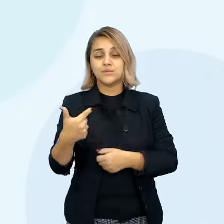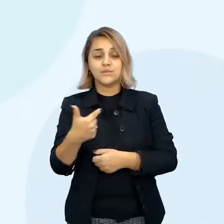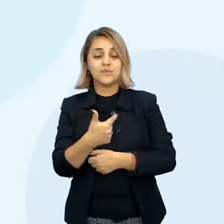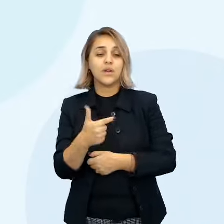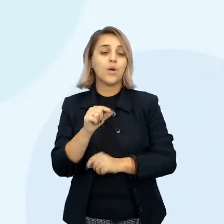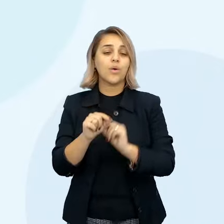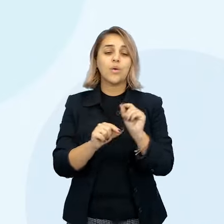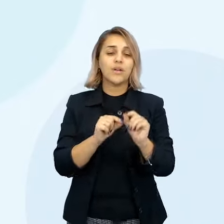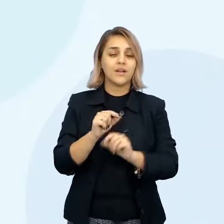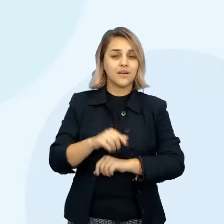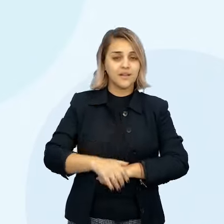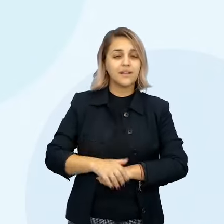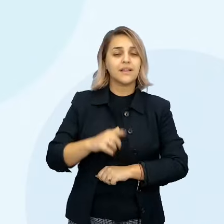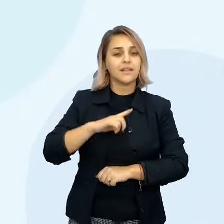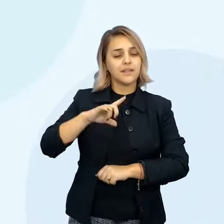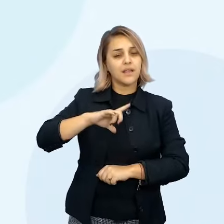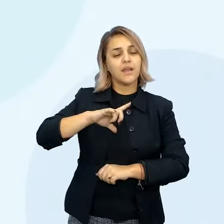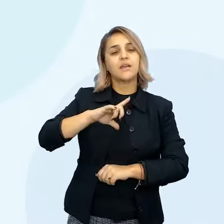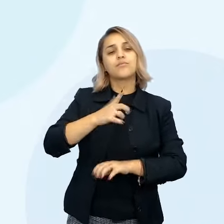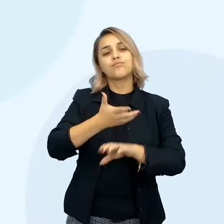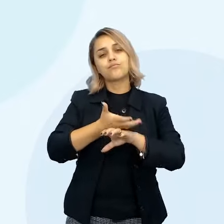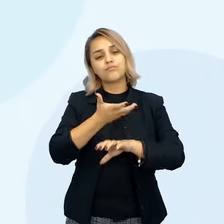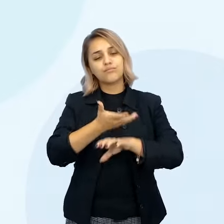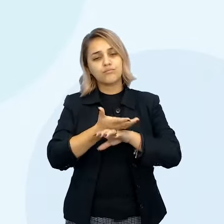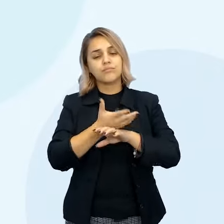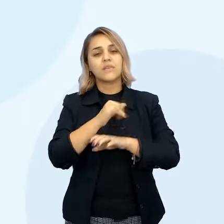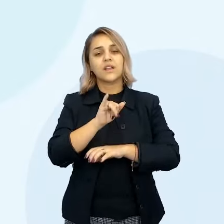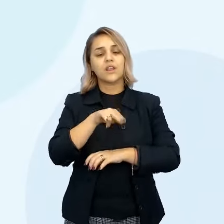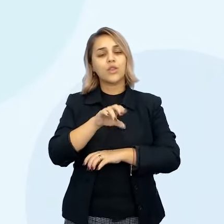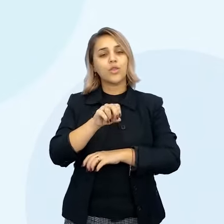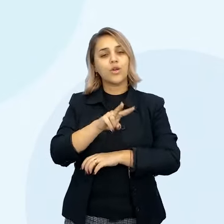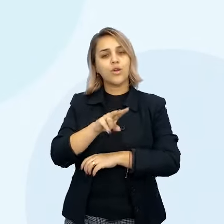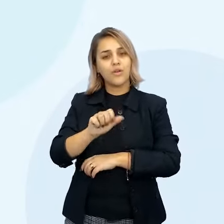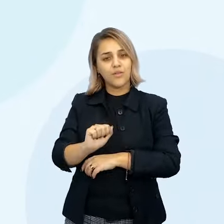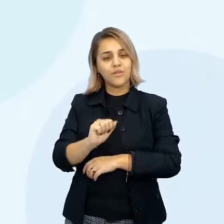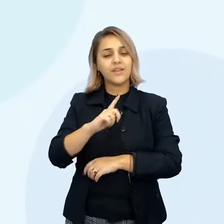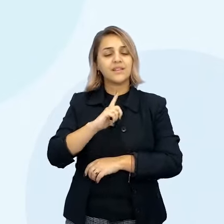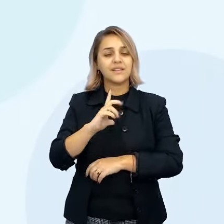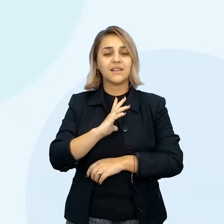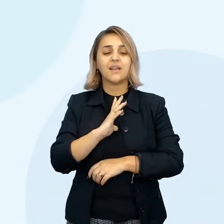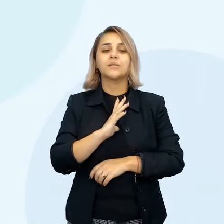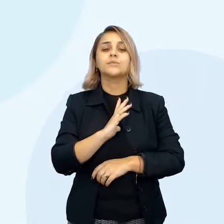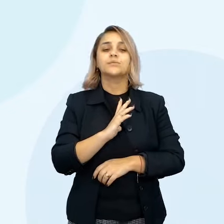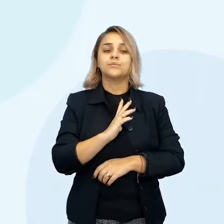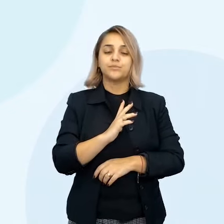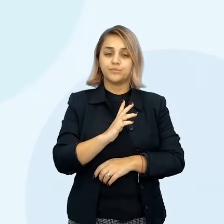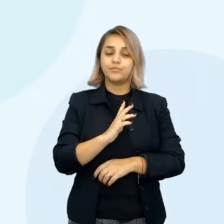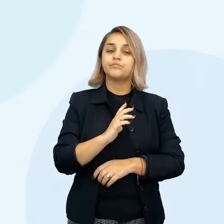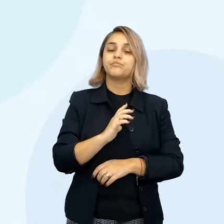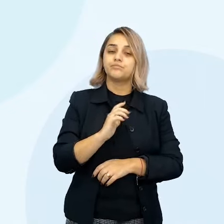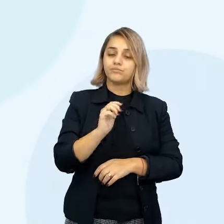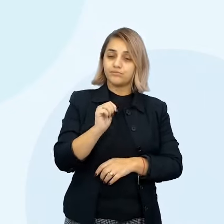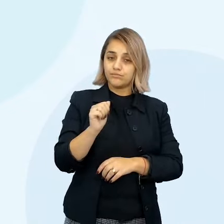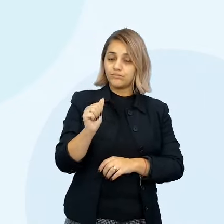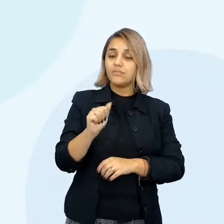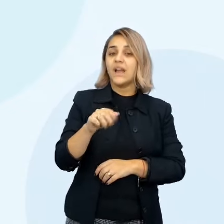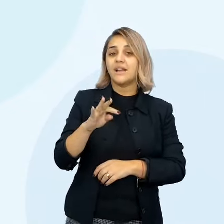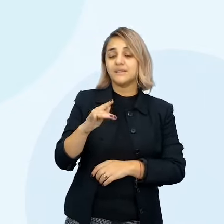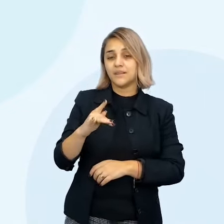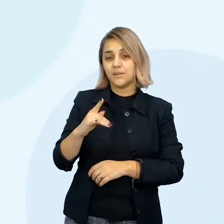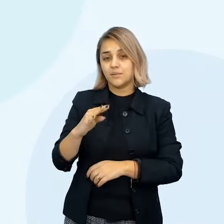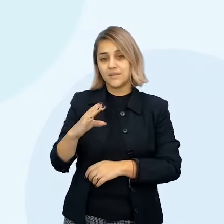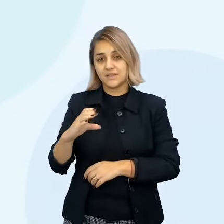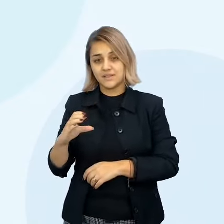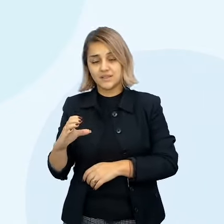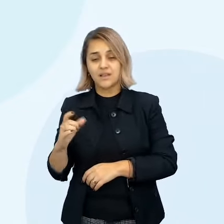são compostos, além dos componentes do Inova, pela unidade curricular 1, que é essas ATPCs que a gente está fazendo esse semestre,